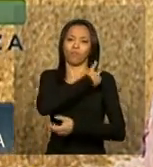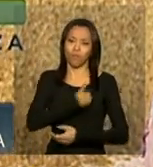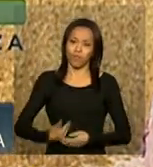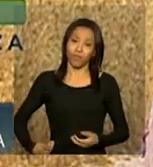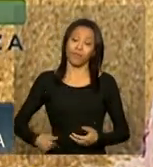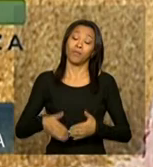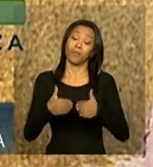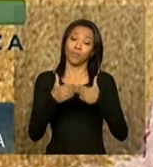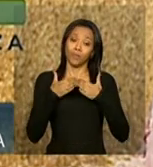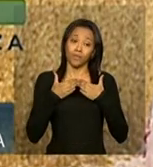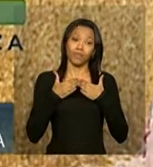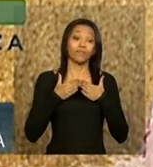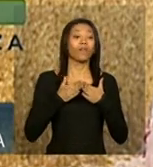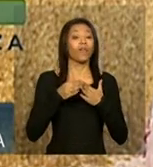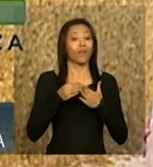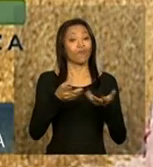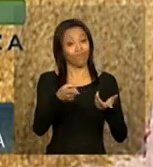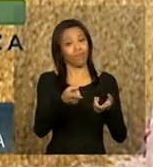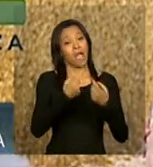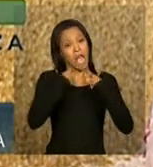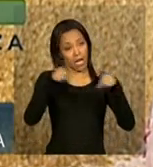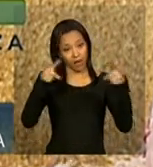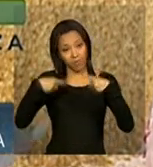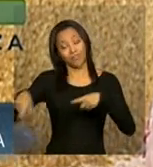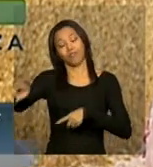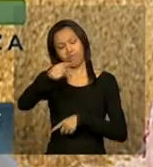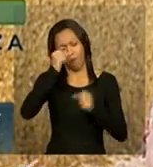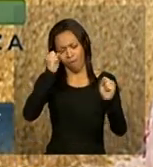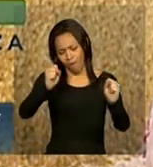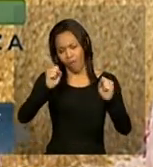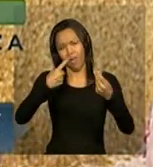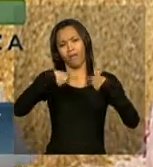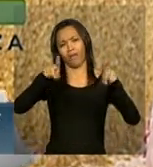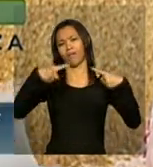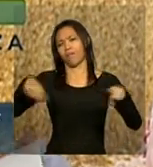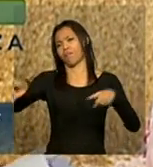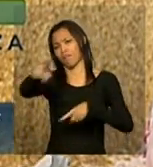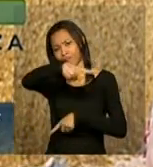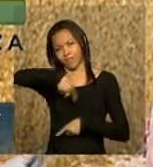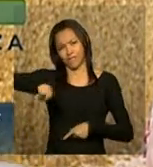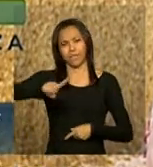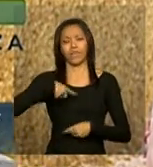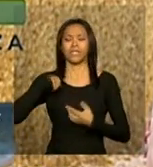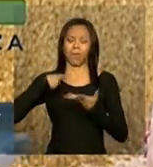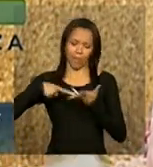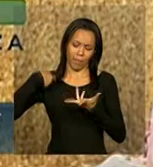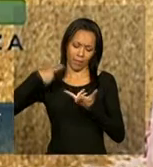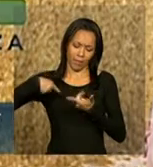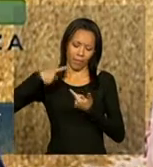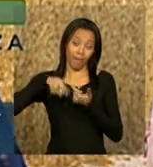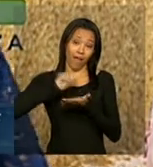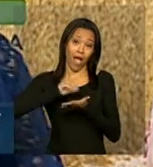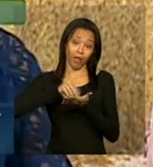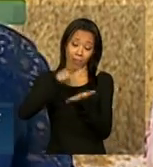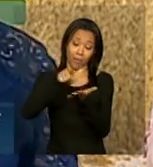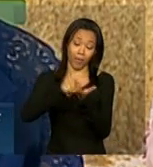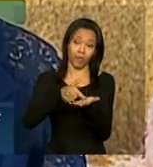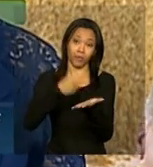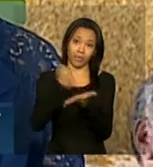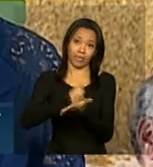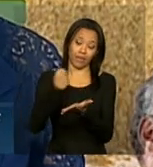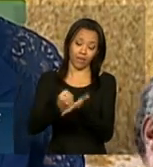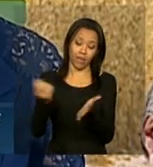com a reclamação dos senhores. Os senhores têm de reclamar muito, queixar muito, que tem papel demais nesse